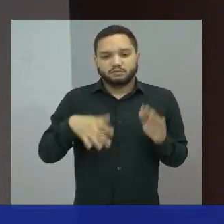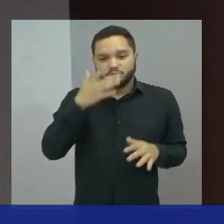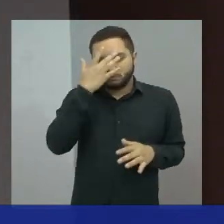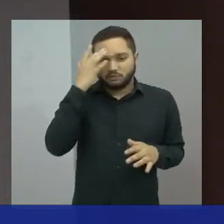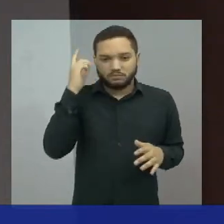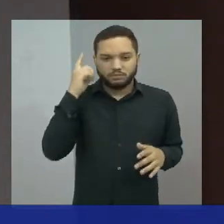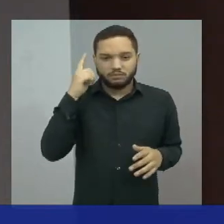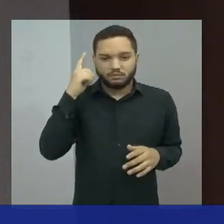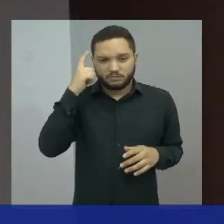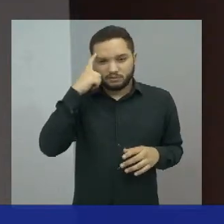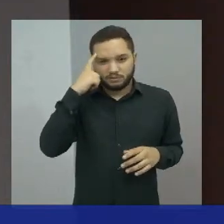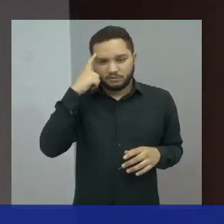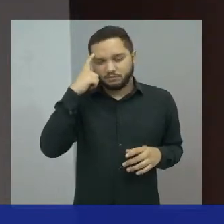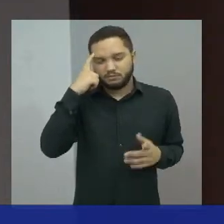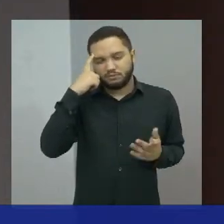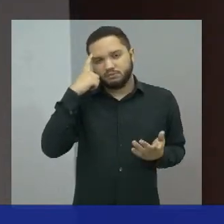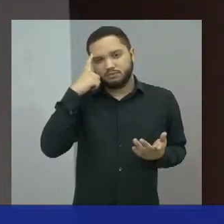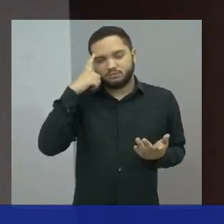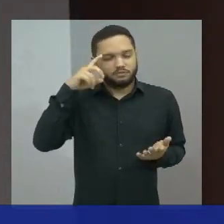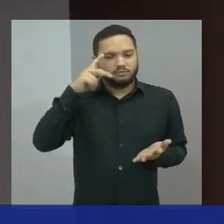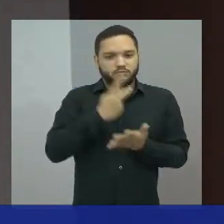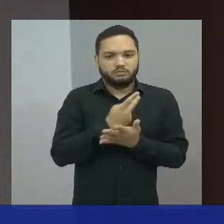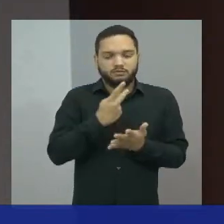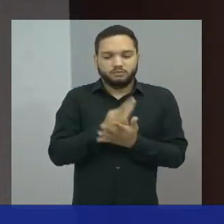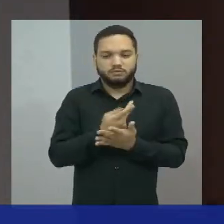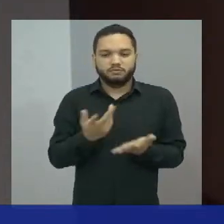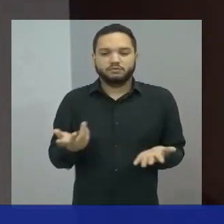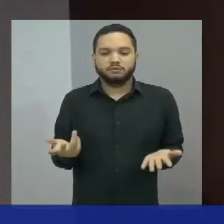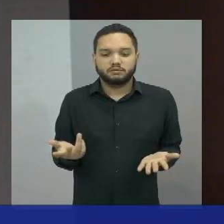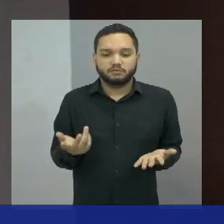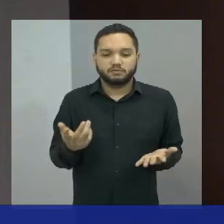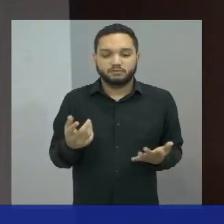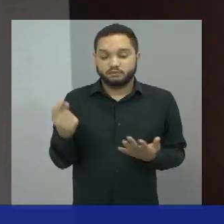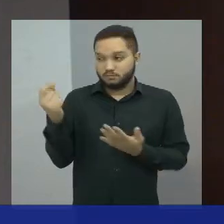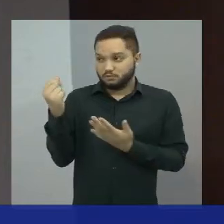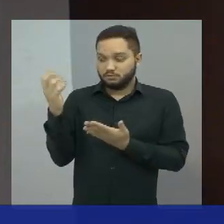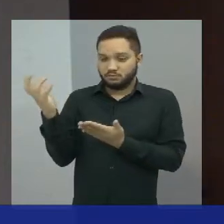certas ilações criativas, né? O produto da arrecadação